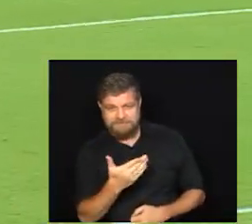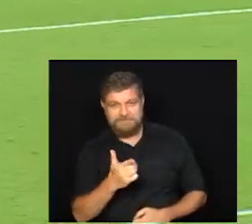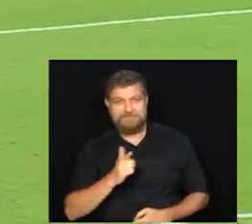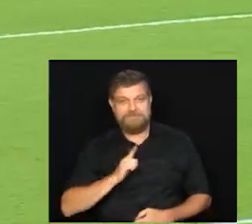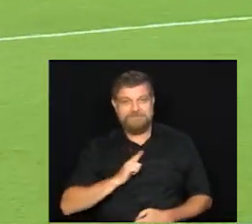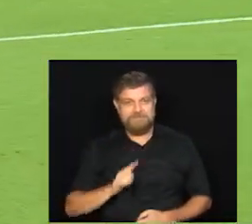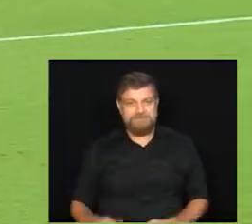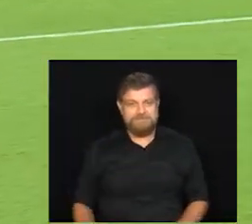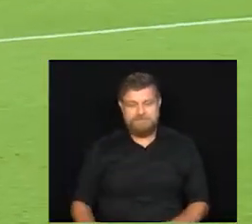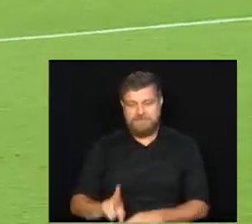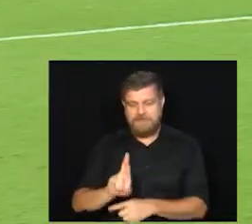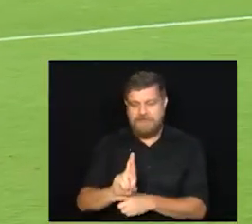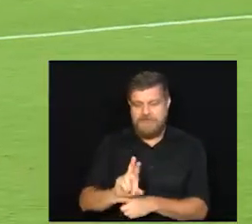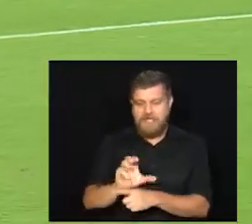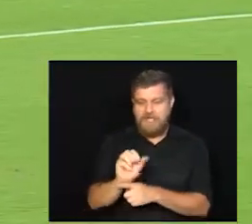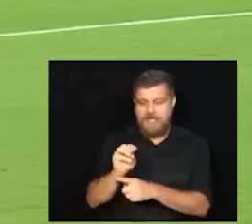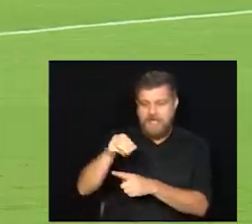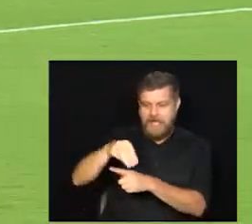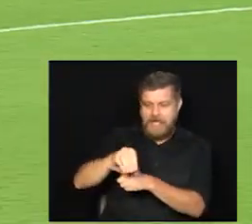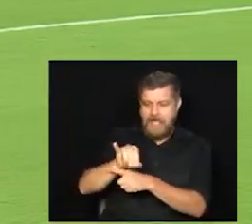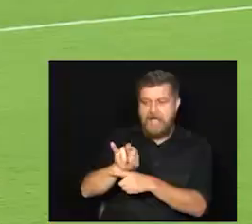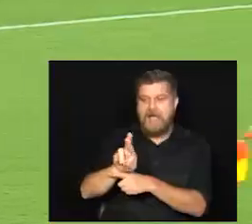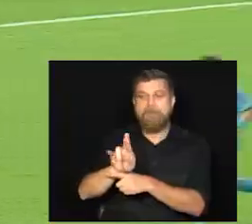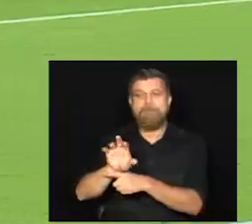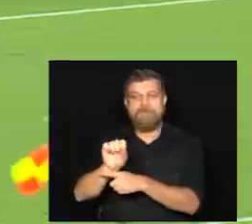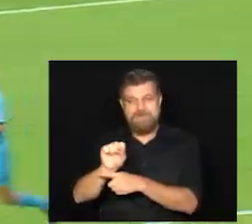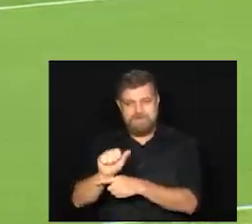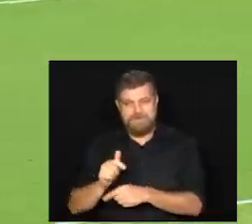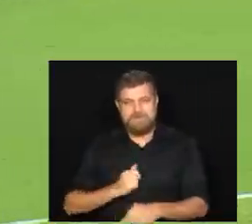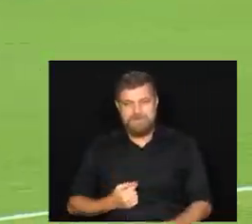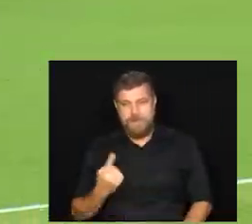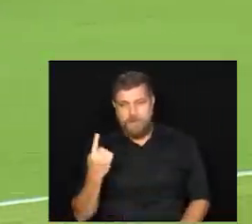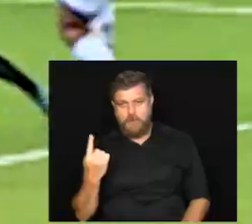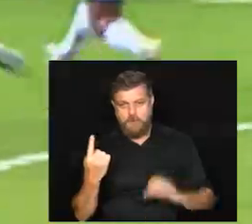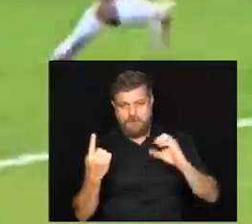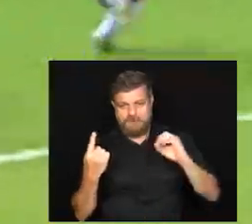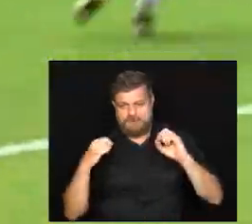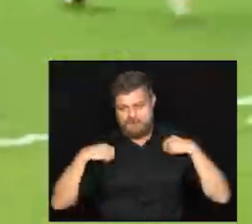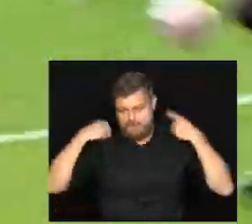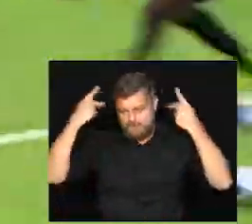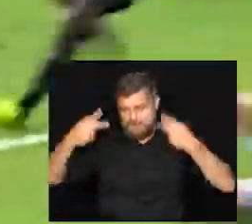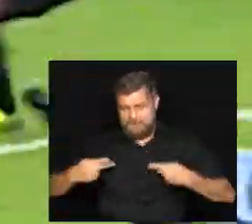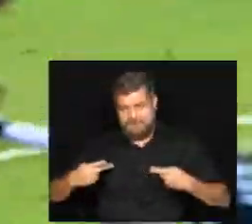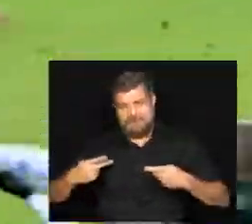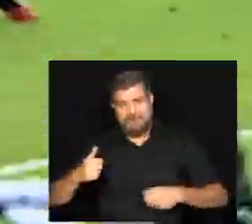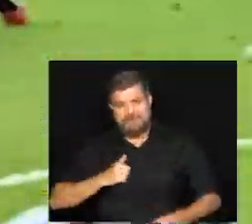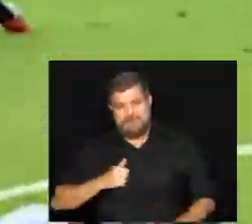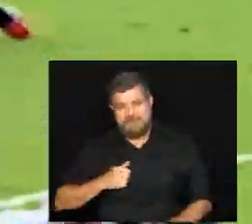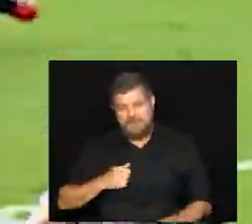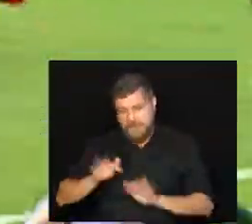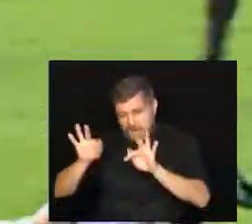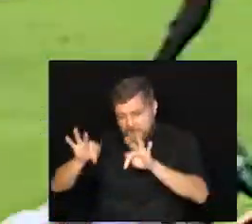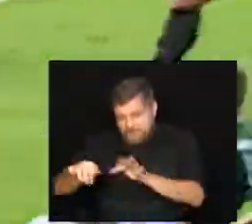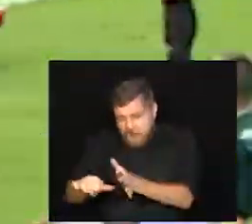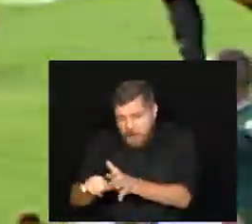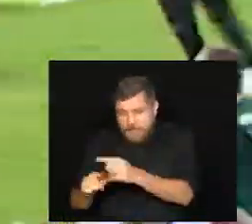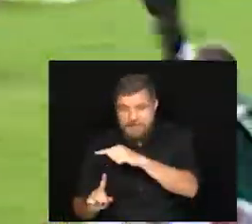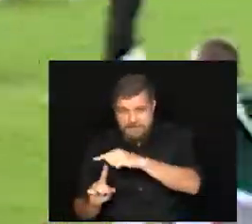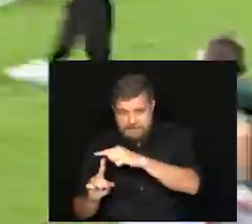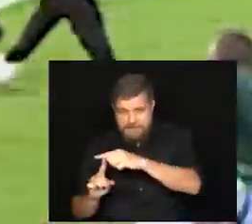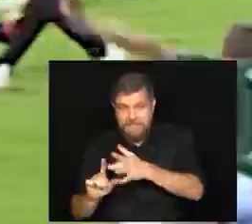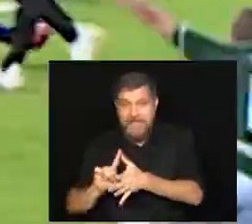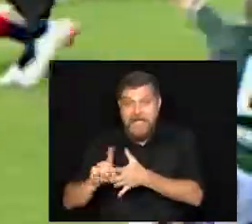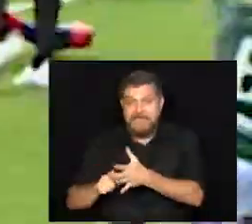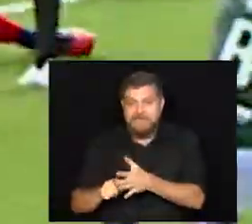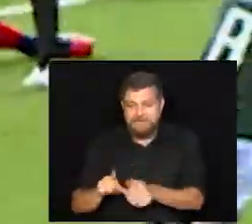e o Ramires colocou no cantinho do Gabriel Mesquita. 1-0 Bragantino no final do primeiro tempo. Só que pouco tempo depois,